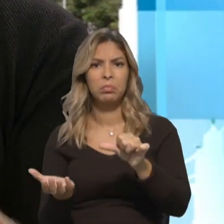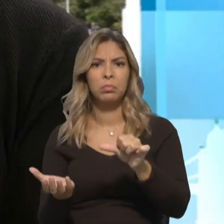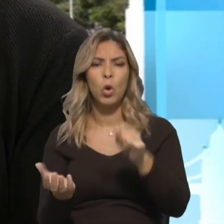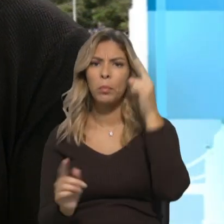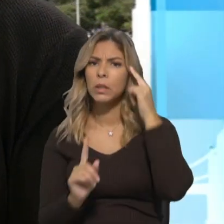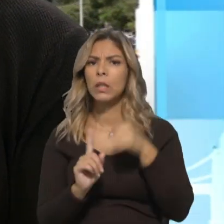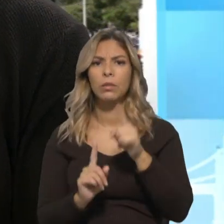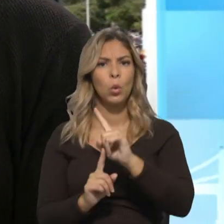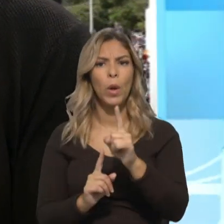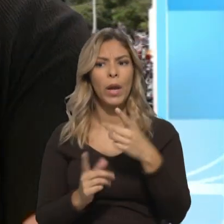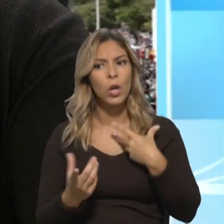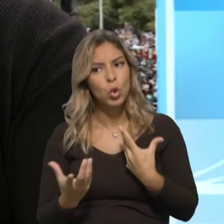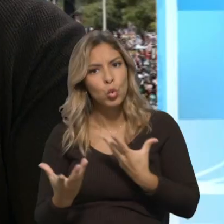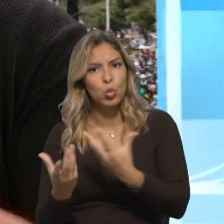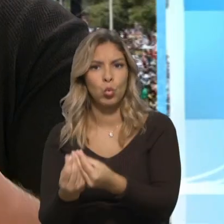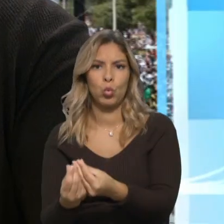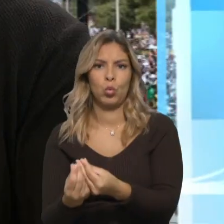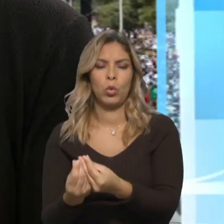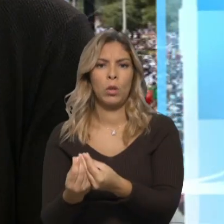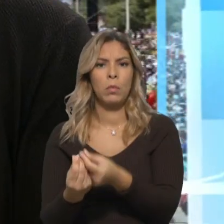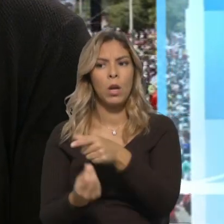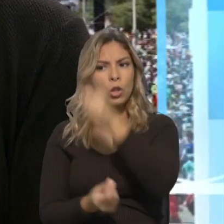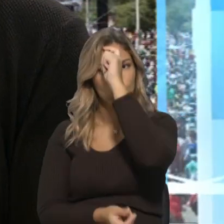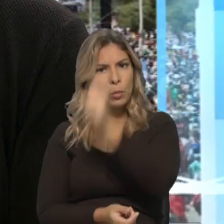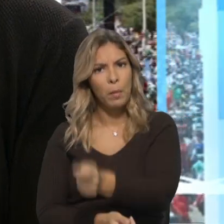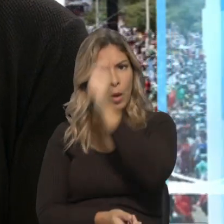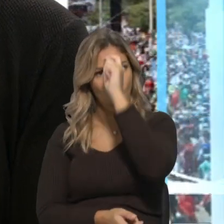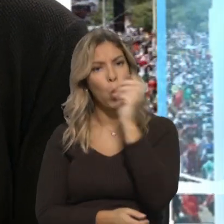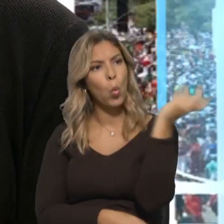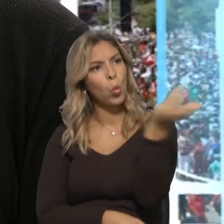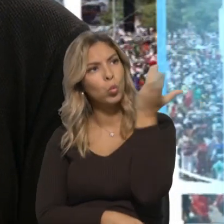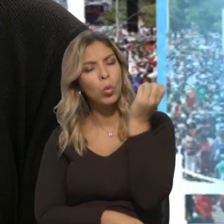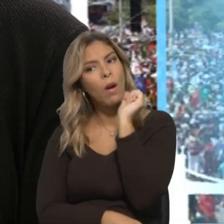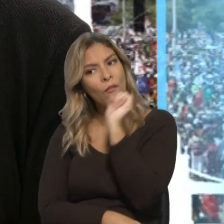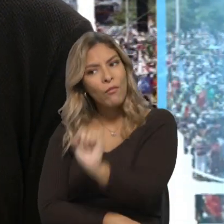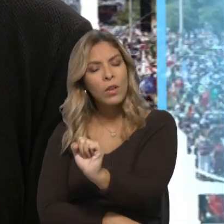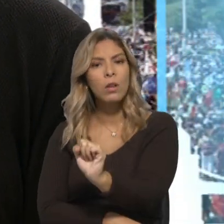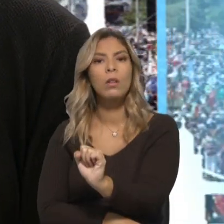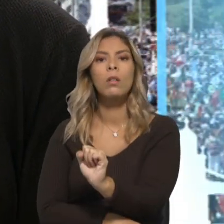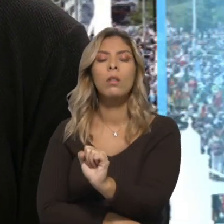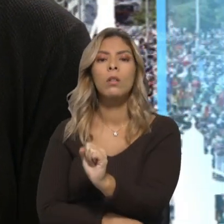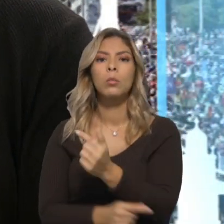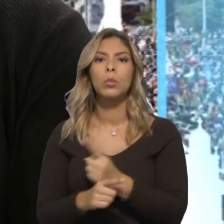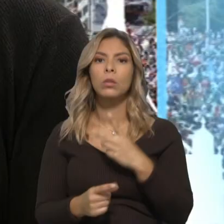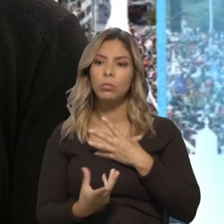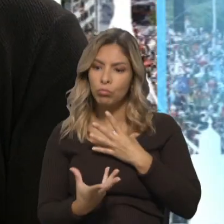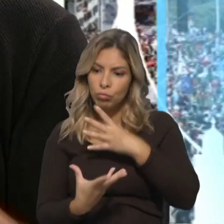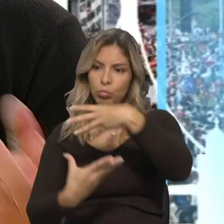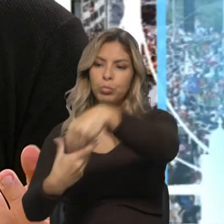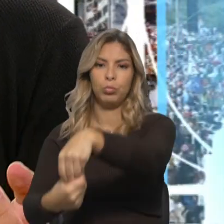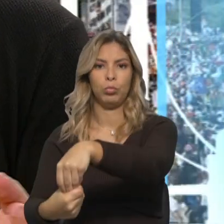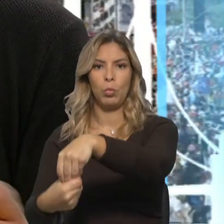ideia é estar com e respeitar também a cultura, porque depois há primeiro este processo de entrar na cultura do outro.